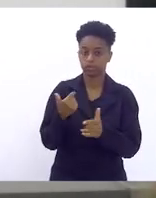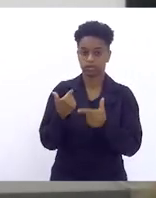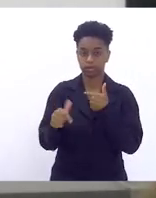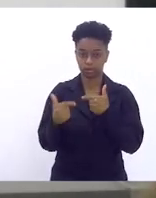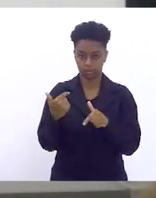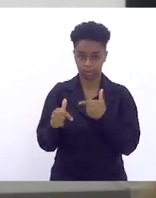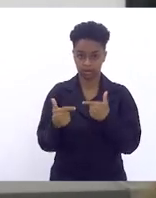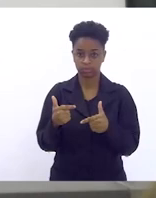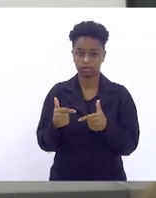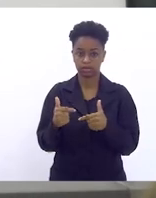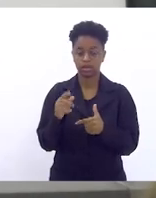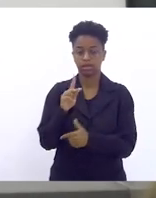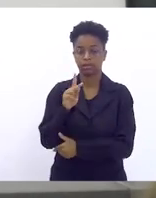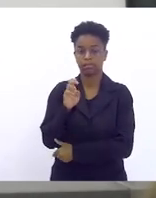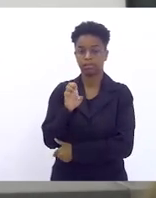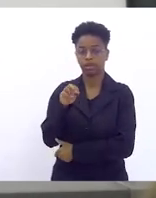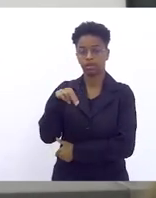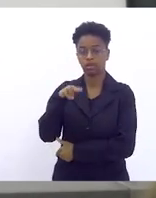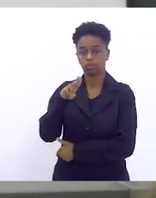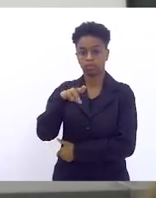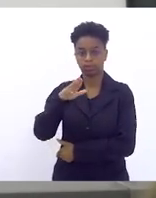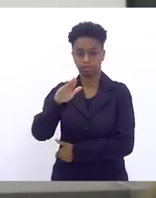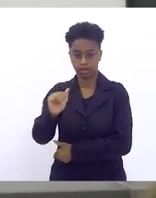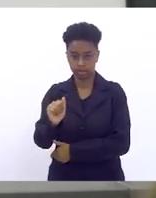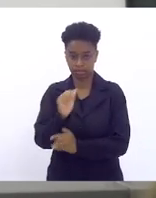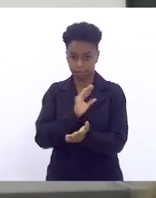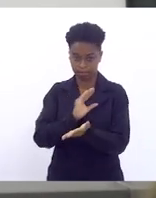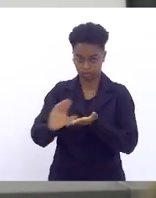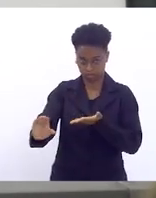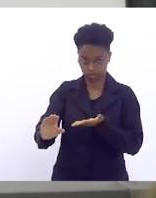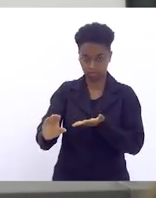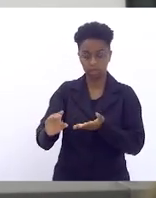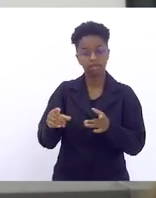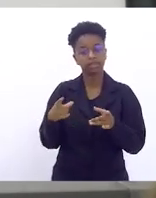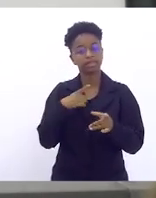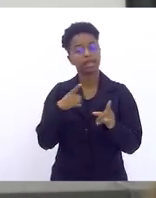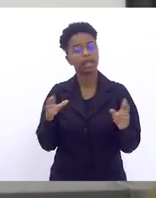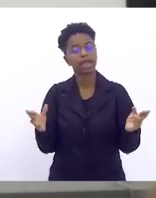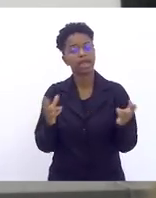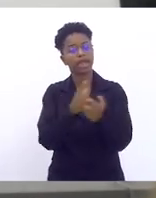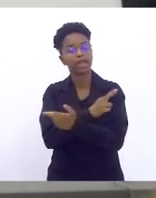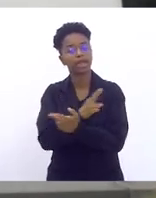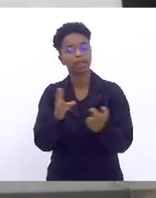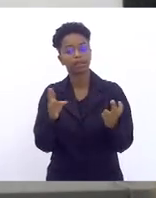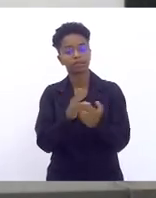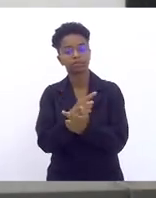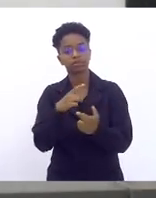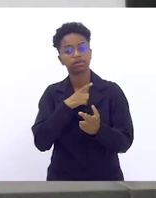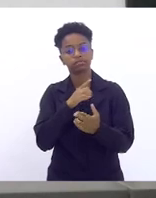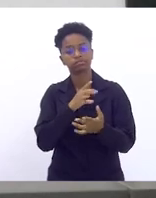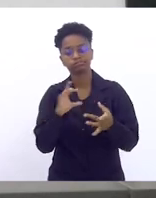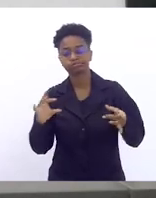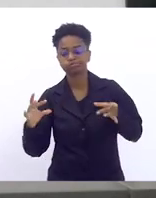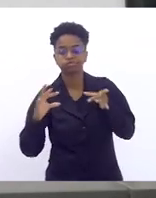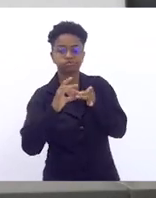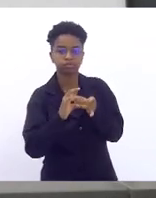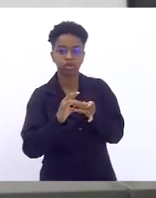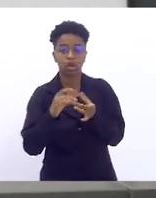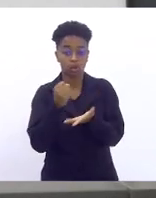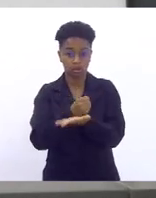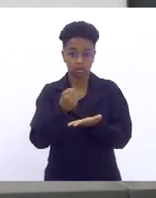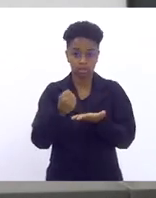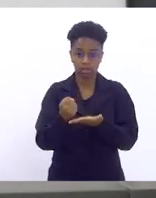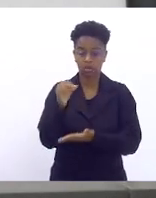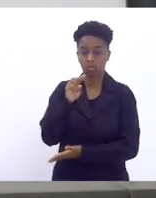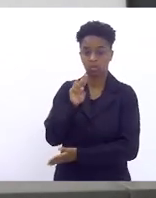um penumma que tá financiando E ele tem uma relação Direta com eles contrataram a Unicamp para